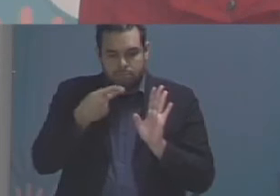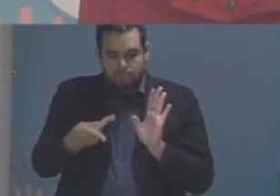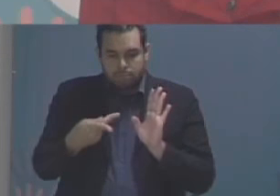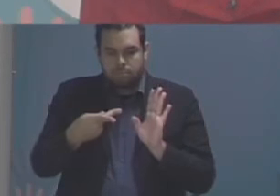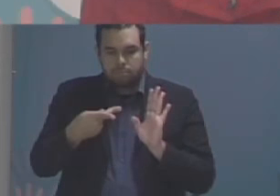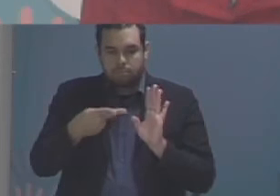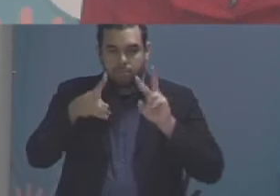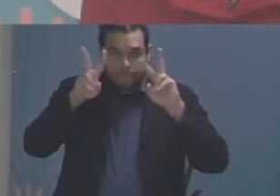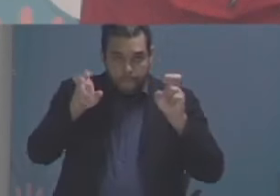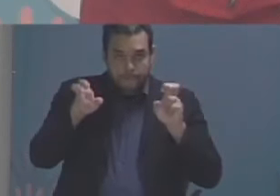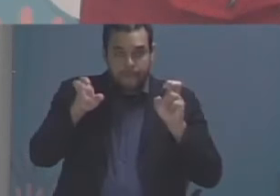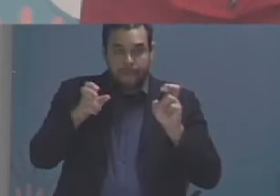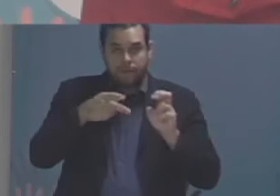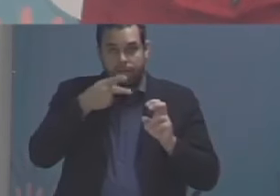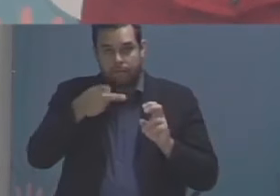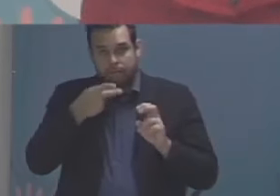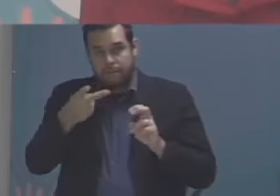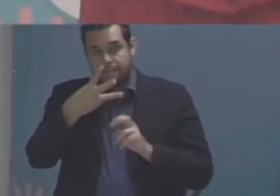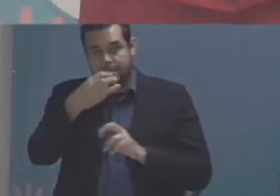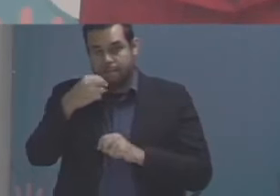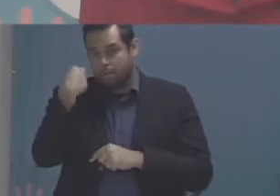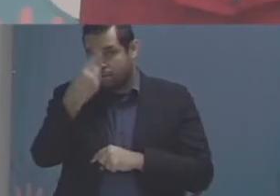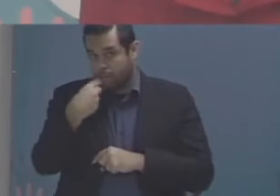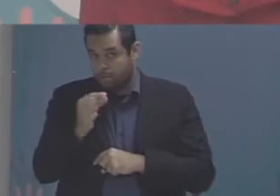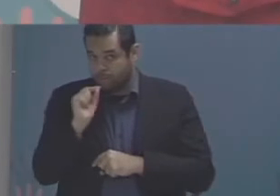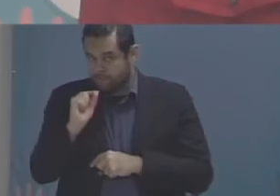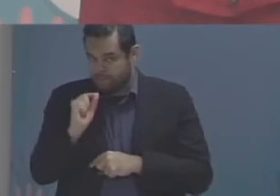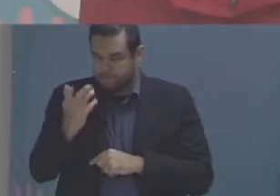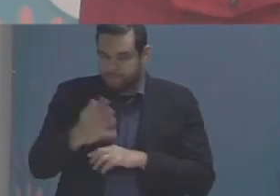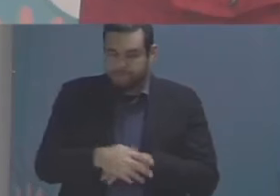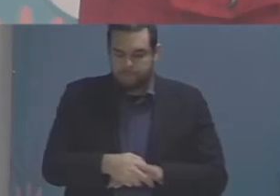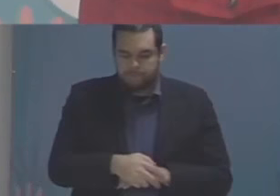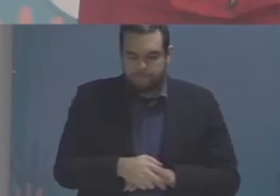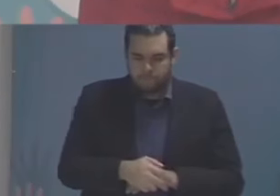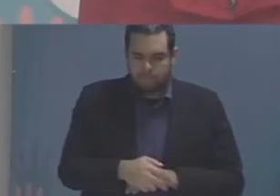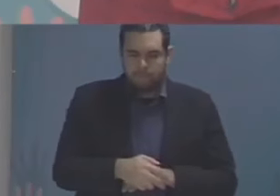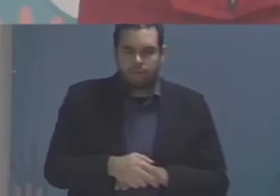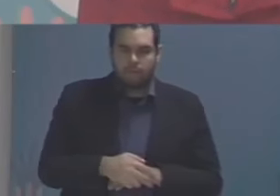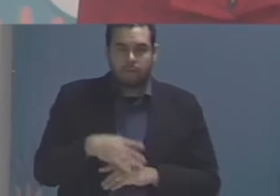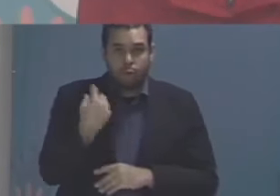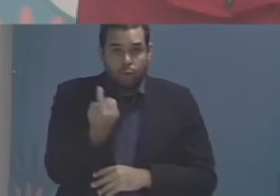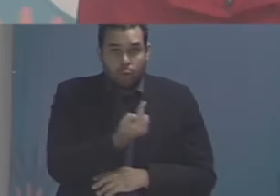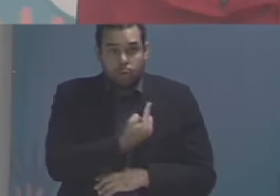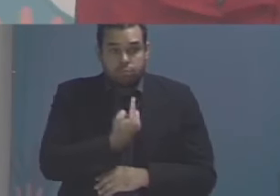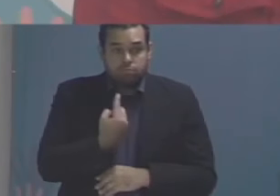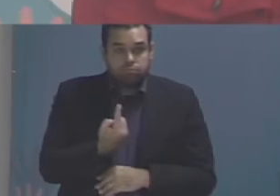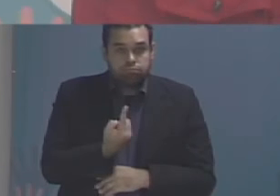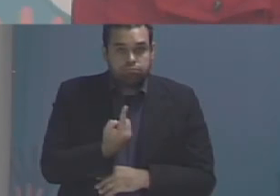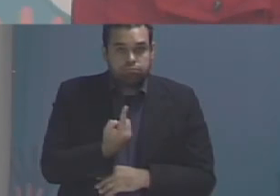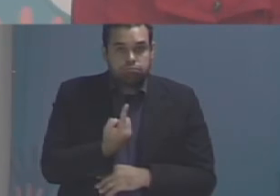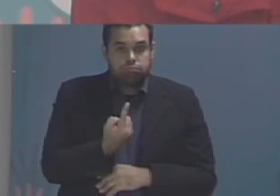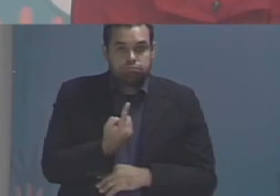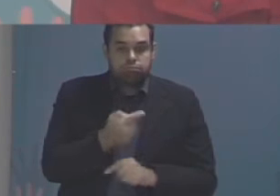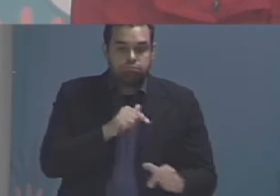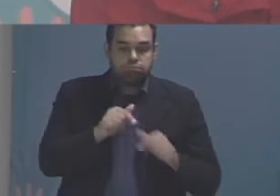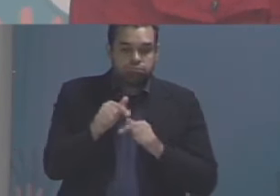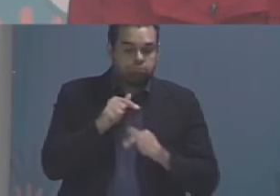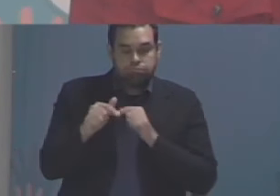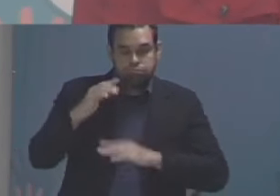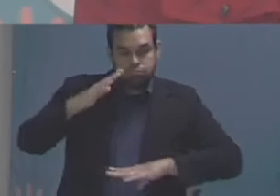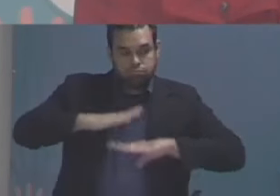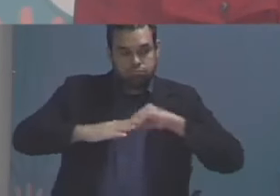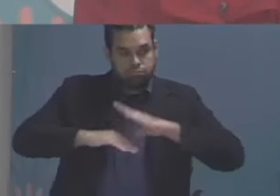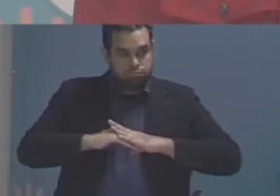sobre essa questão das 30 horas, dizendo que nós, do Cuidar da Profissão,